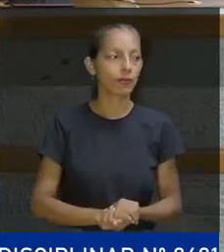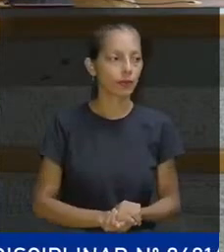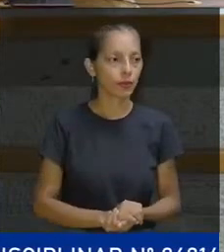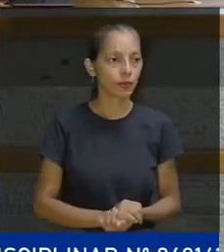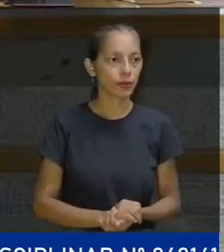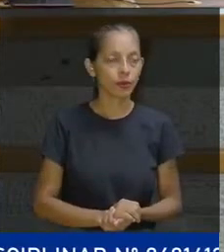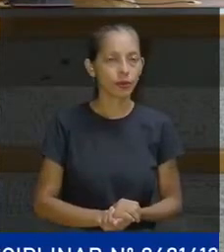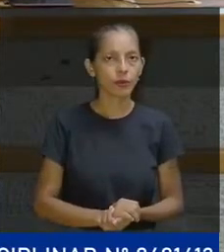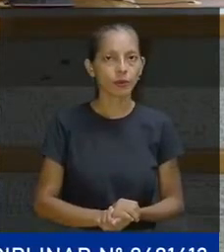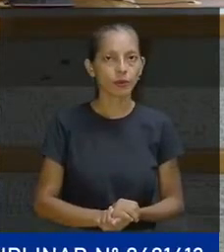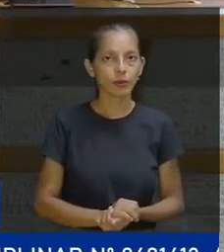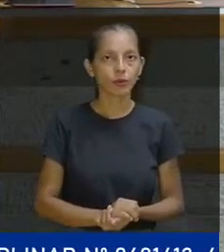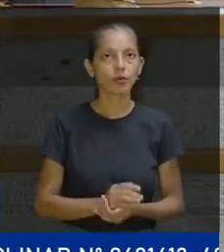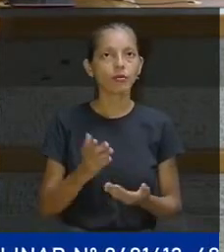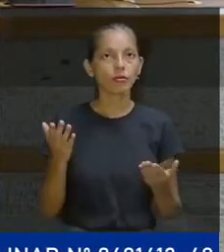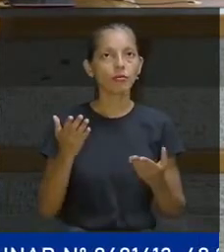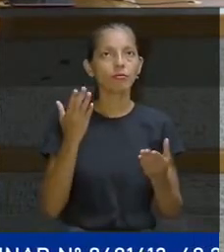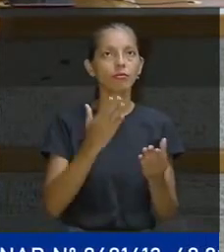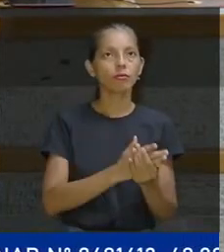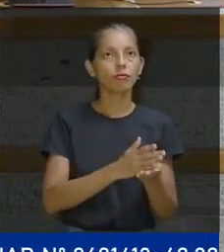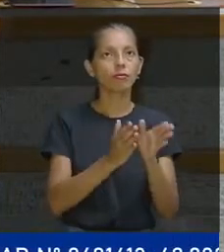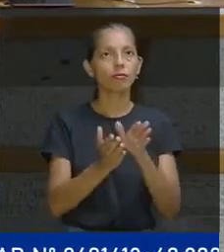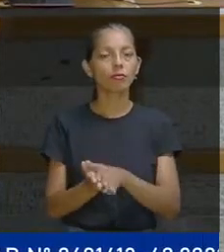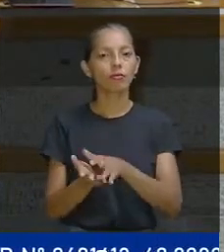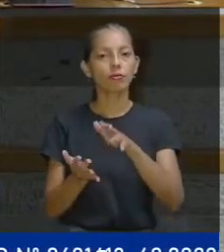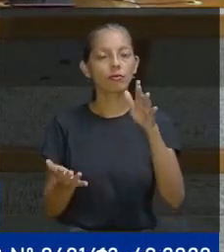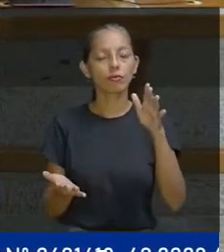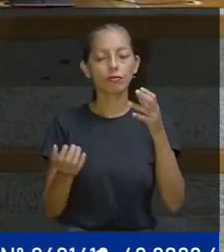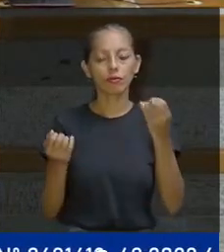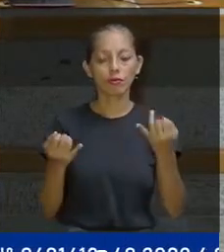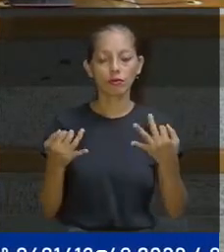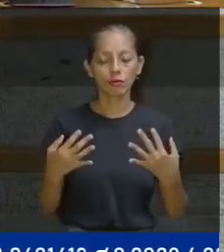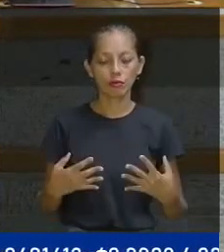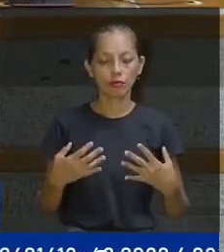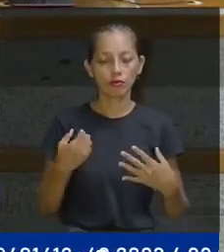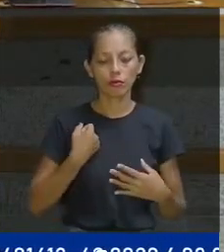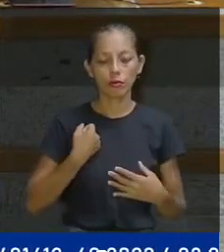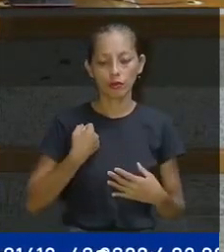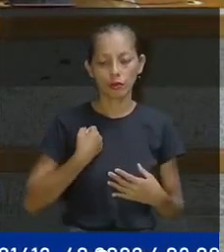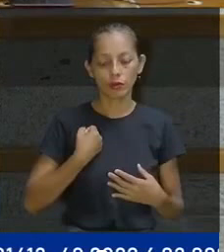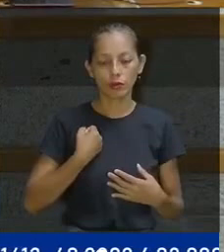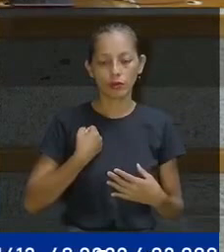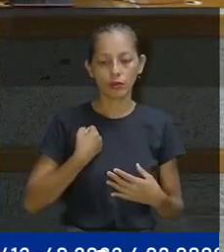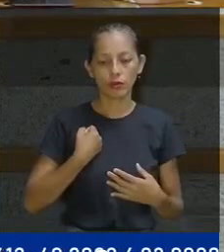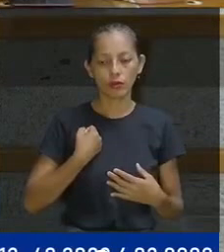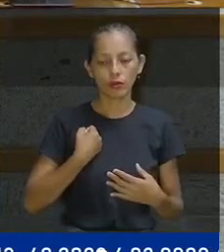dessa Corte nos autos da exceção de suspeição, número